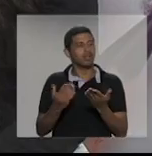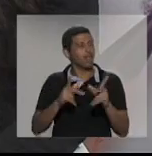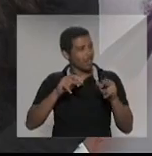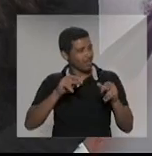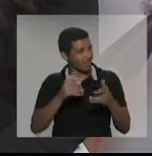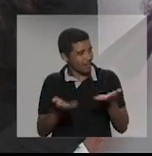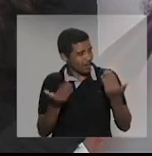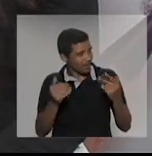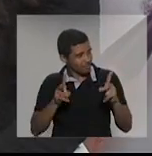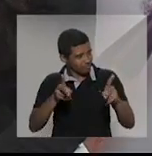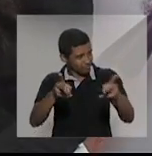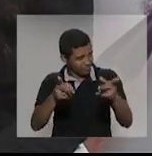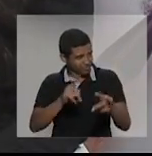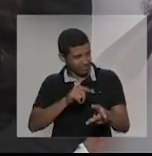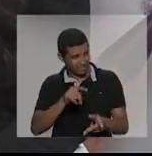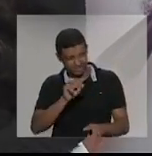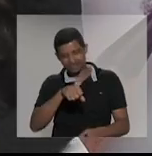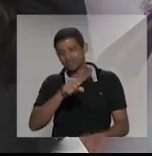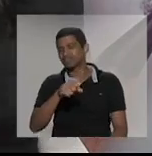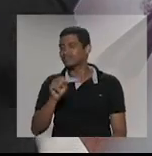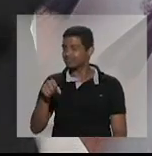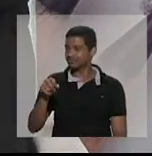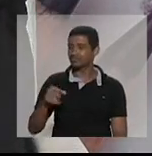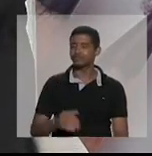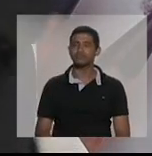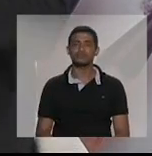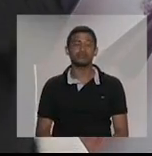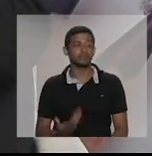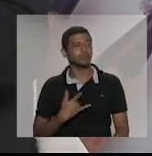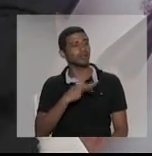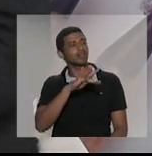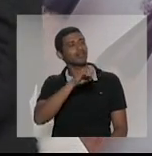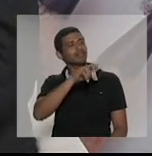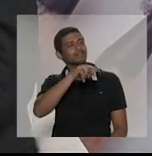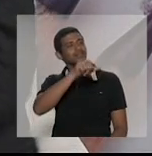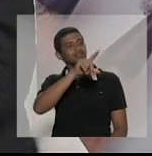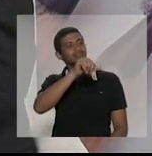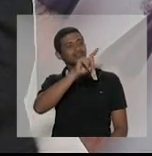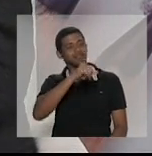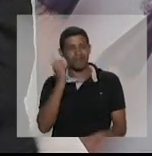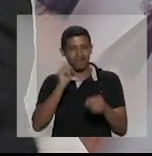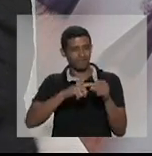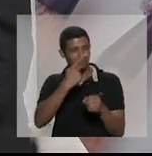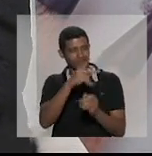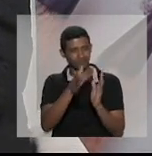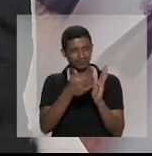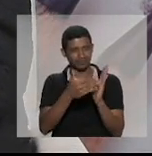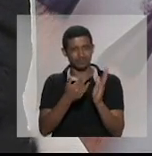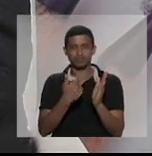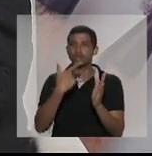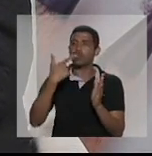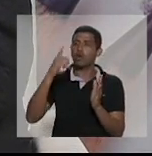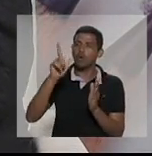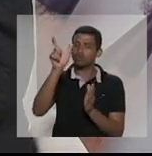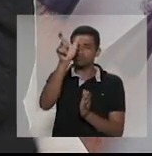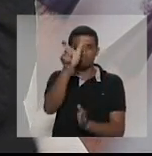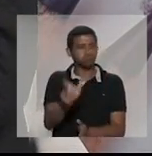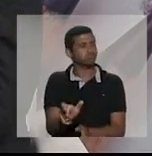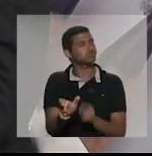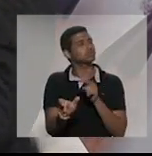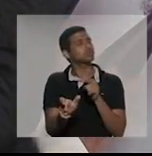enquanto dure. Enquanto dure, exatamente. Fernanda, aí vou voltar para o teu livro. Outra